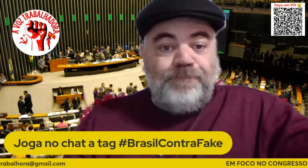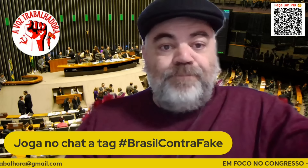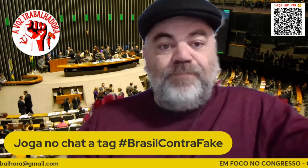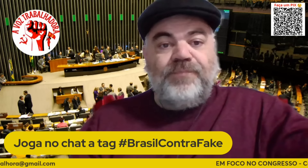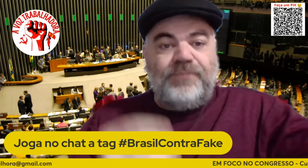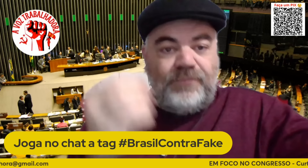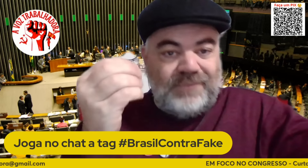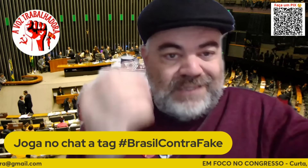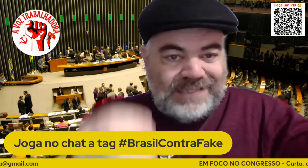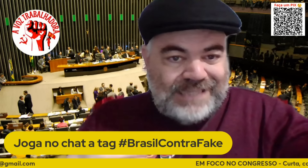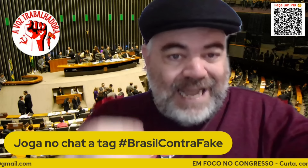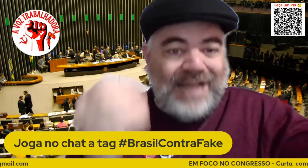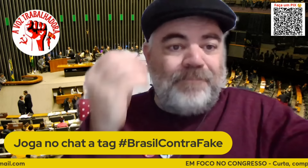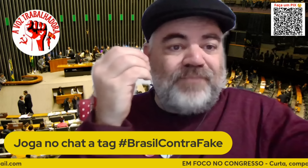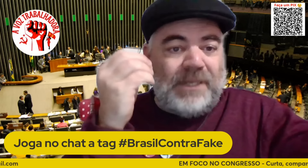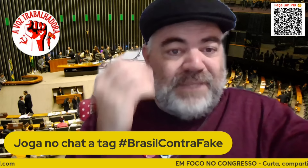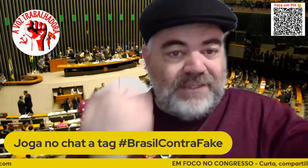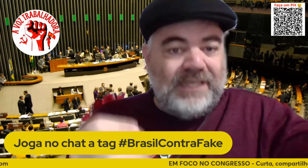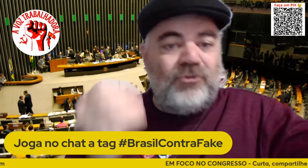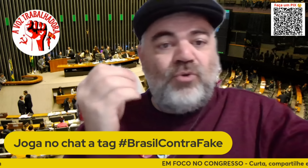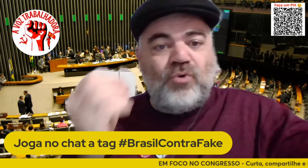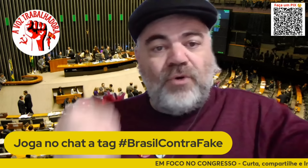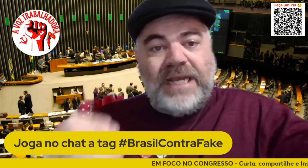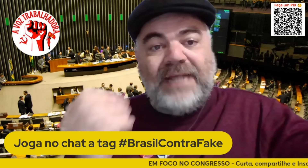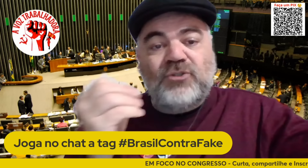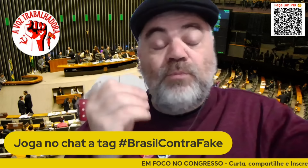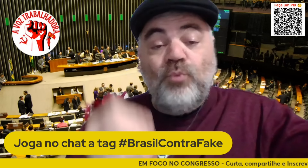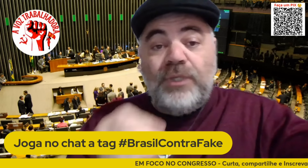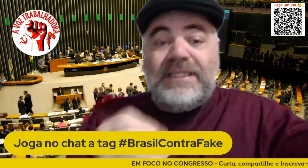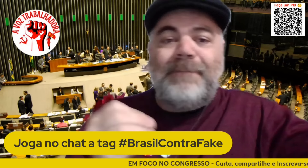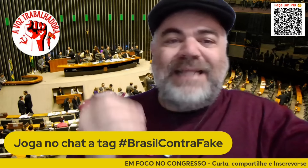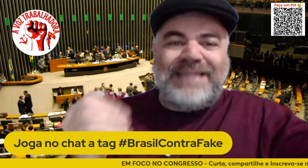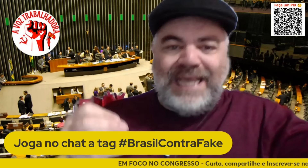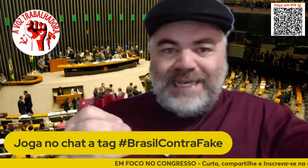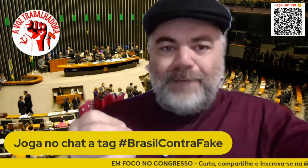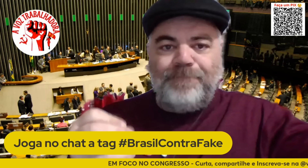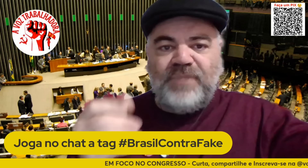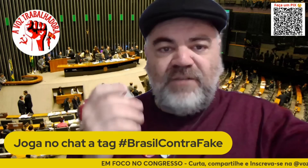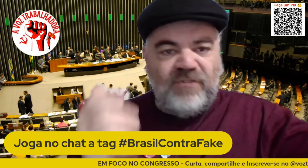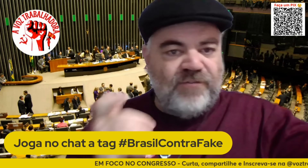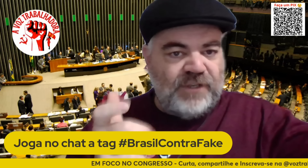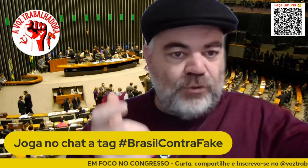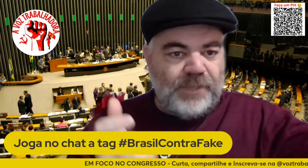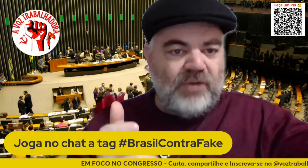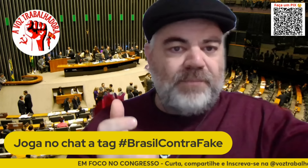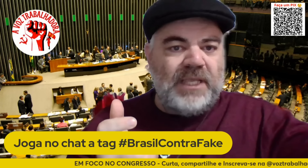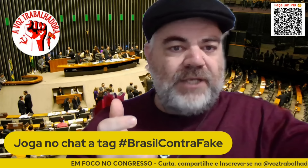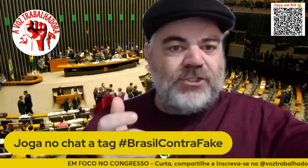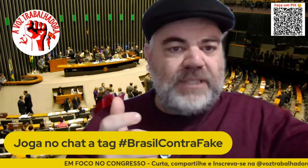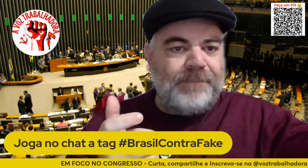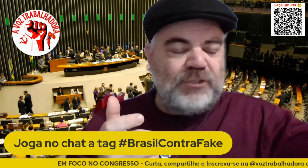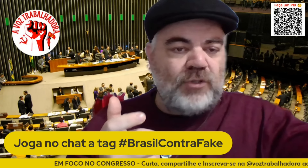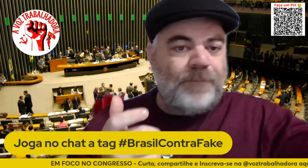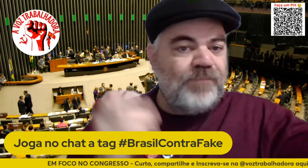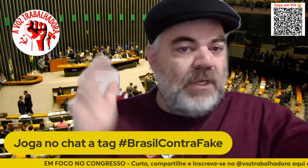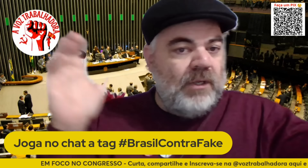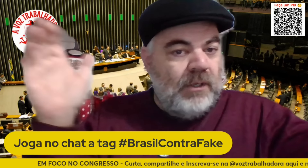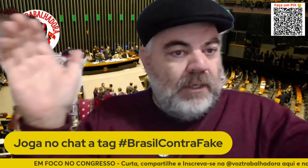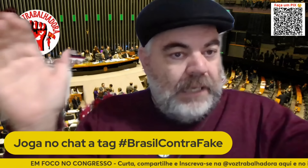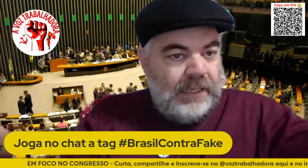Enfim, está tramitando no Congresso muita matéria envolvendo o meio ambiente, tá,